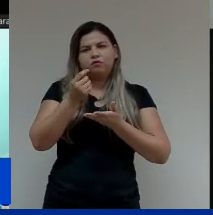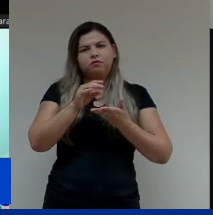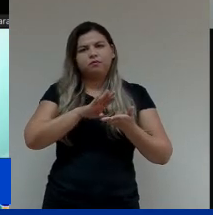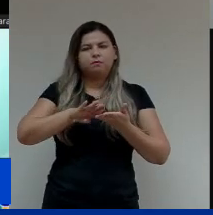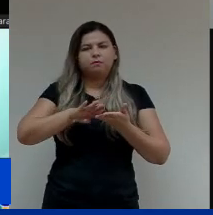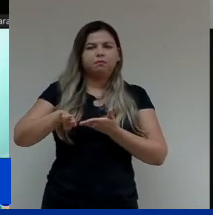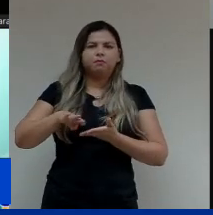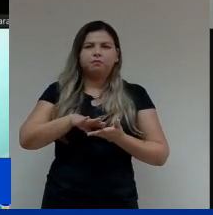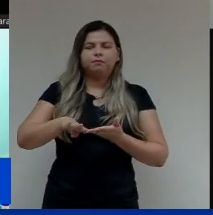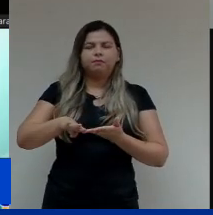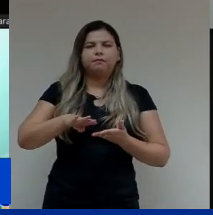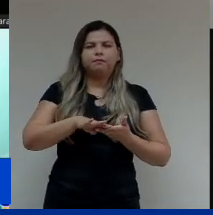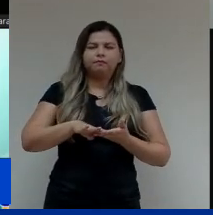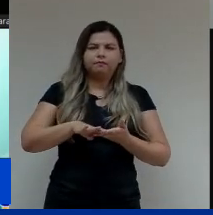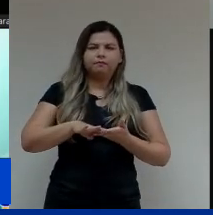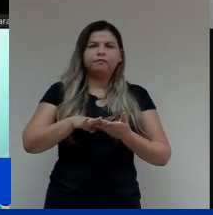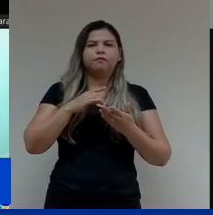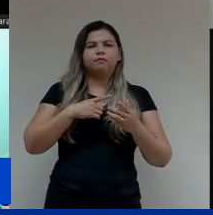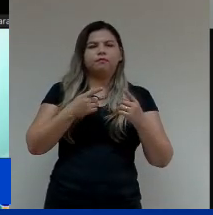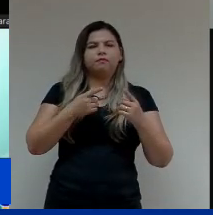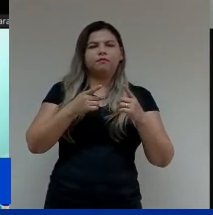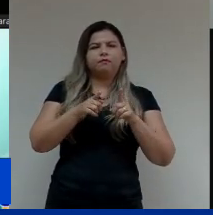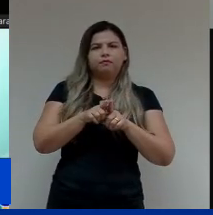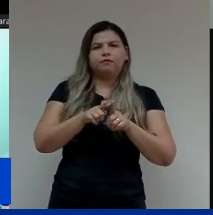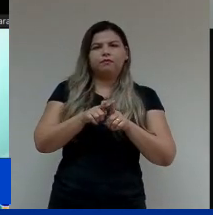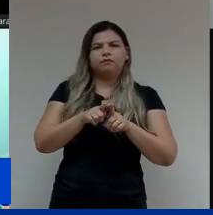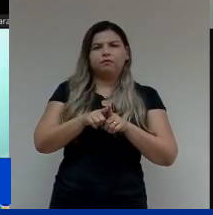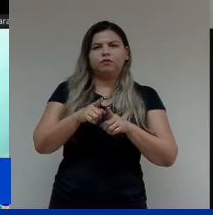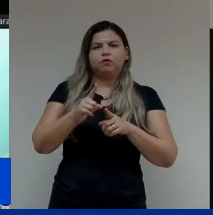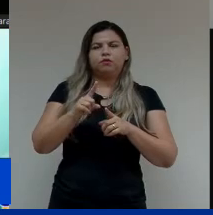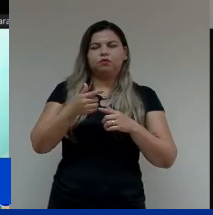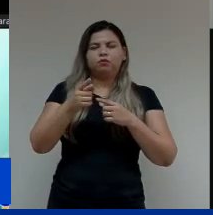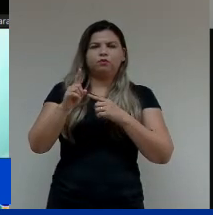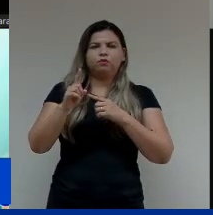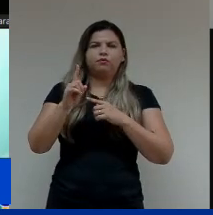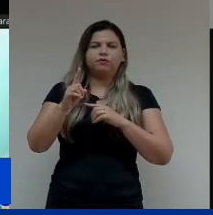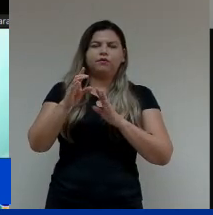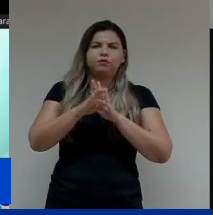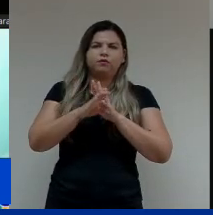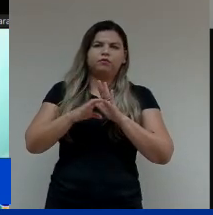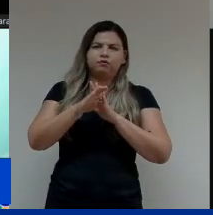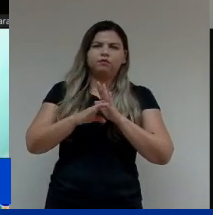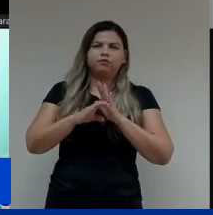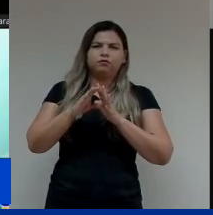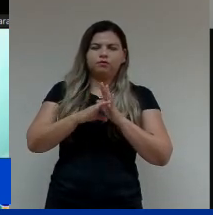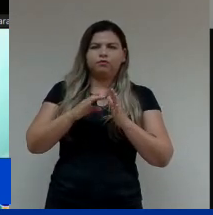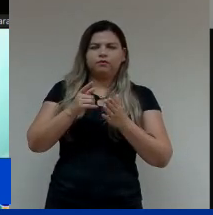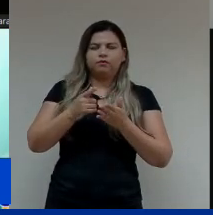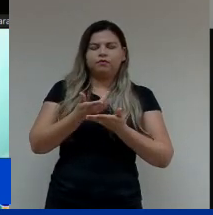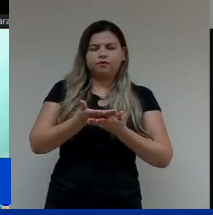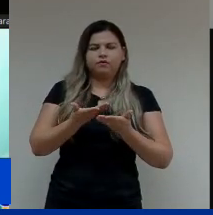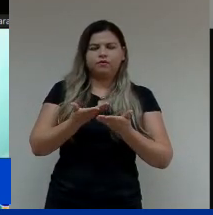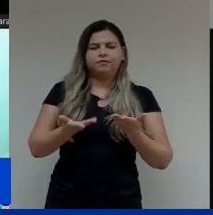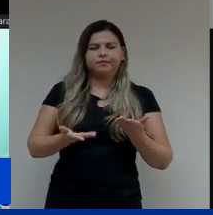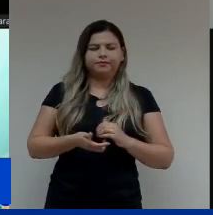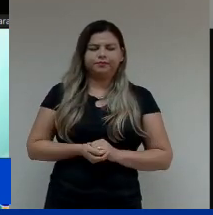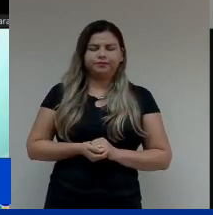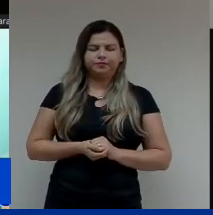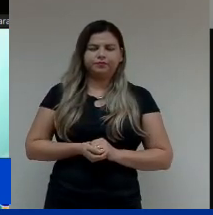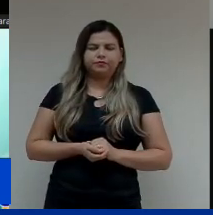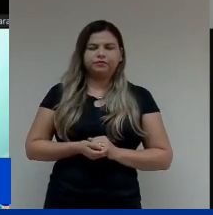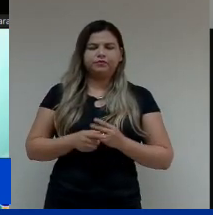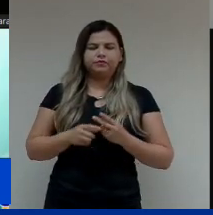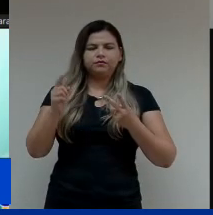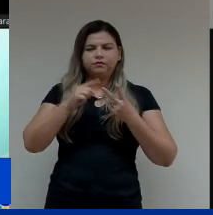forçoso o reconhecimento do atendimento aos preceitos constitucionais na despesa em tela. O